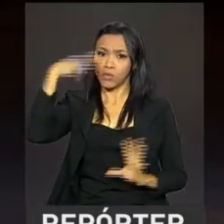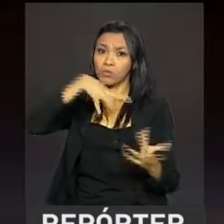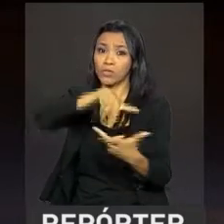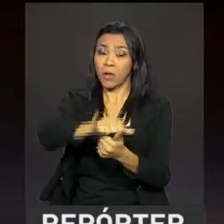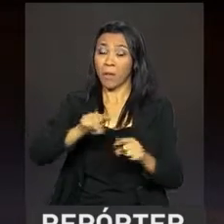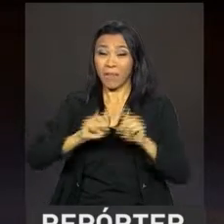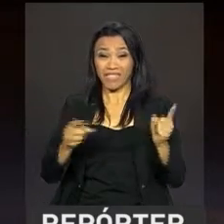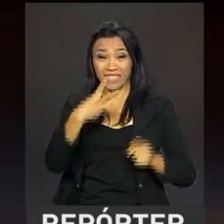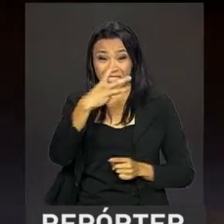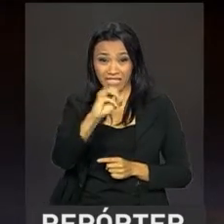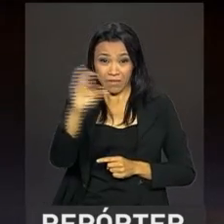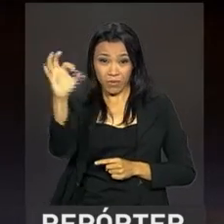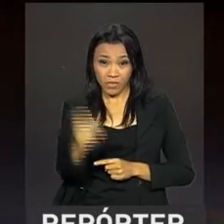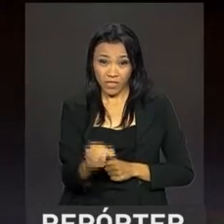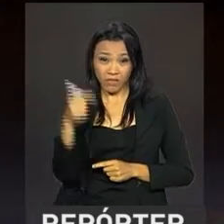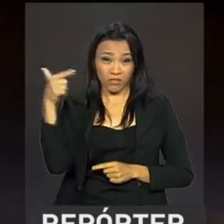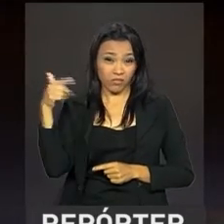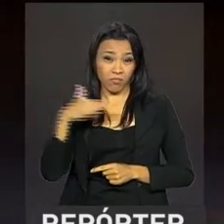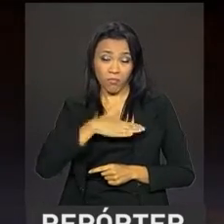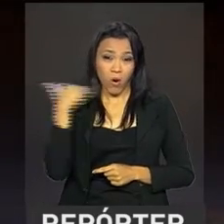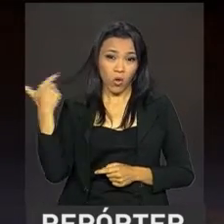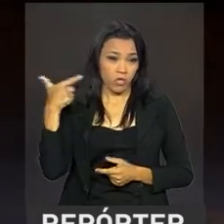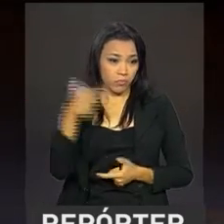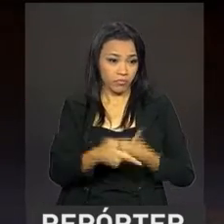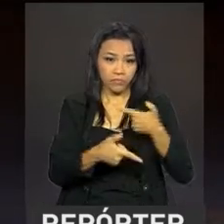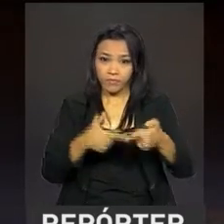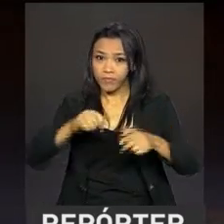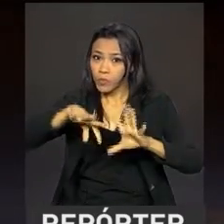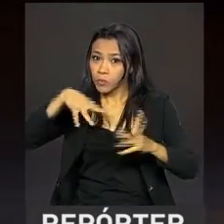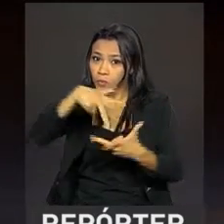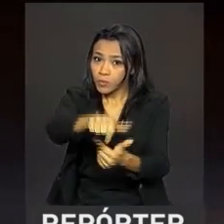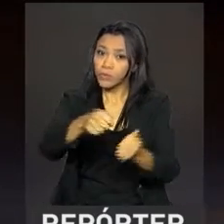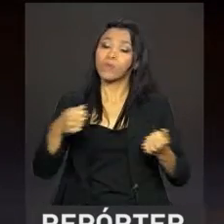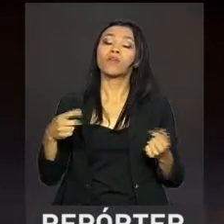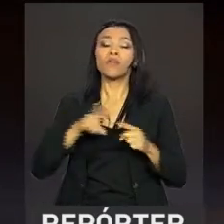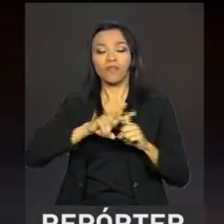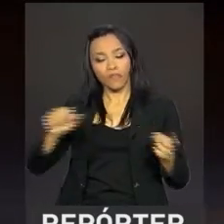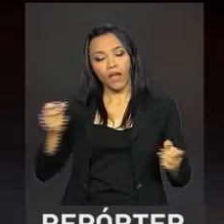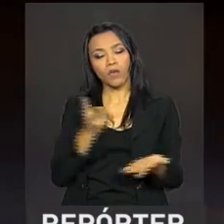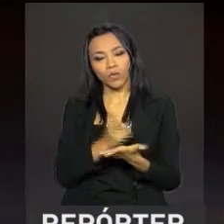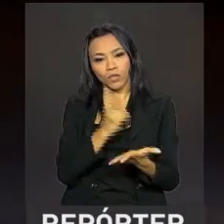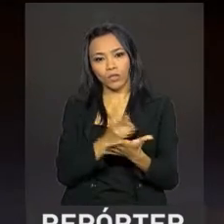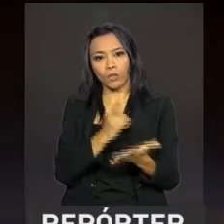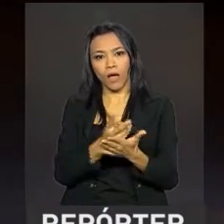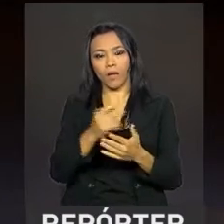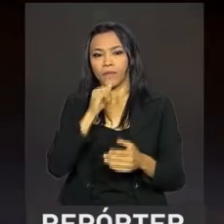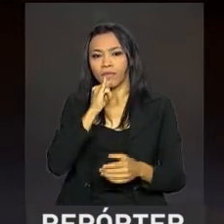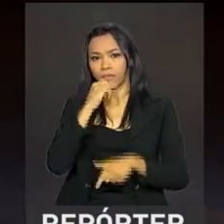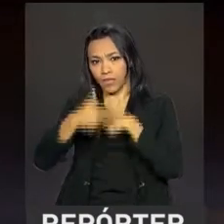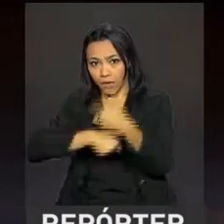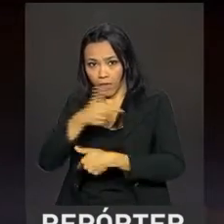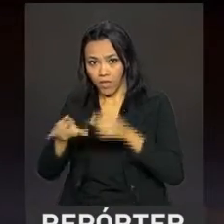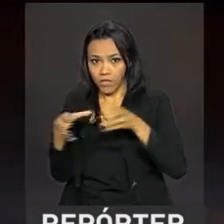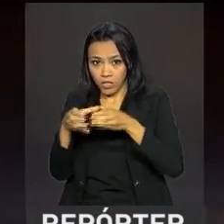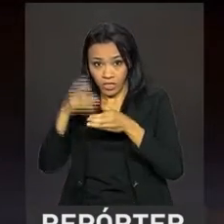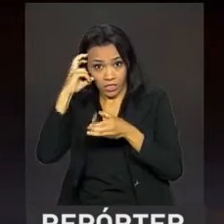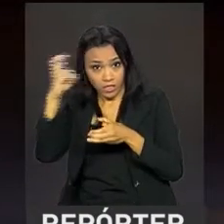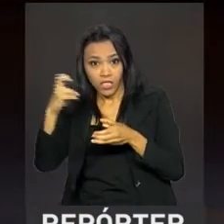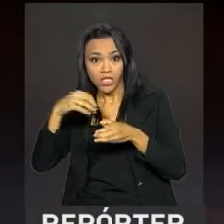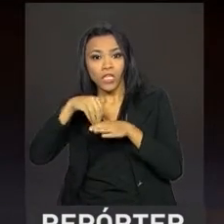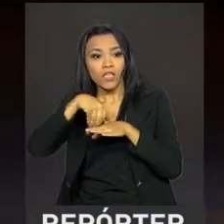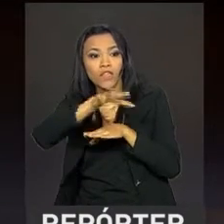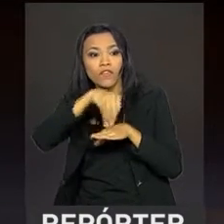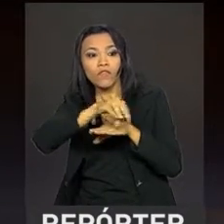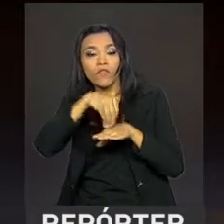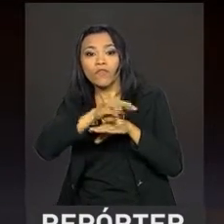homicídios do mundo o ministro citou três eixos que vão orientar a atuação nas fronteiras ações de inteligência e troca de informações